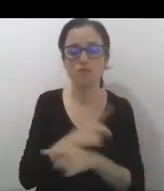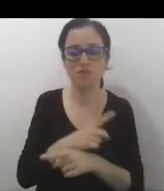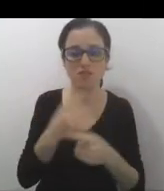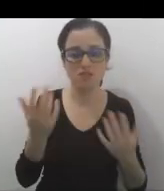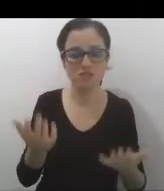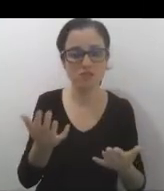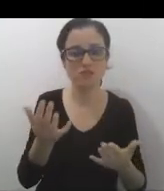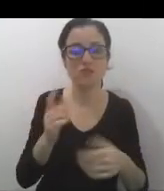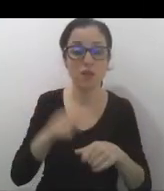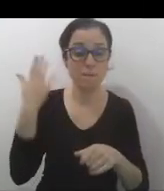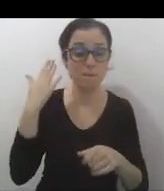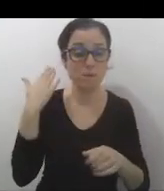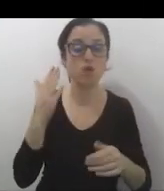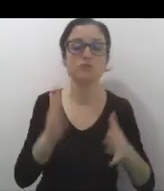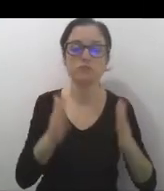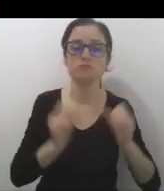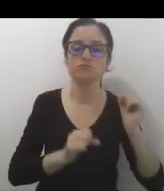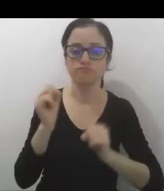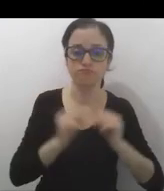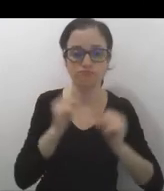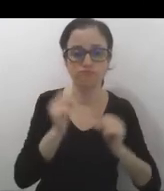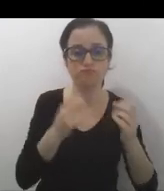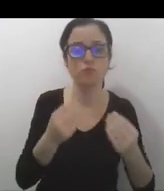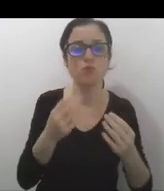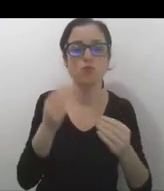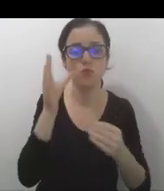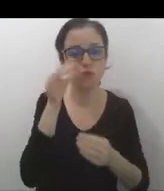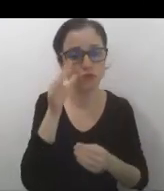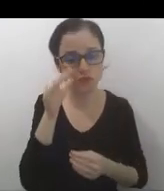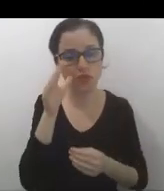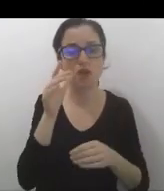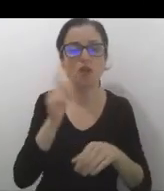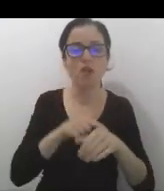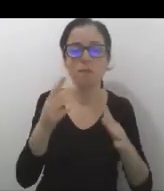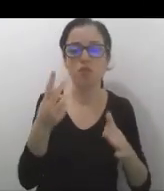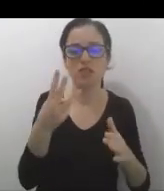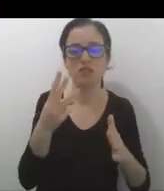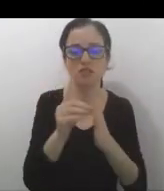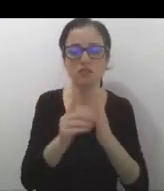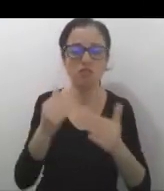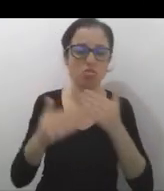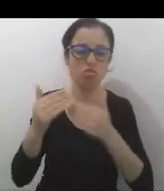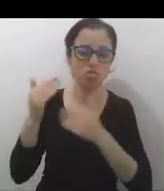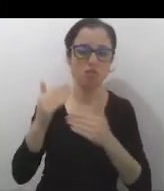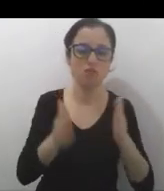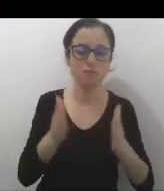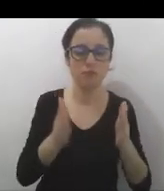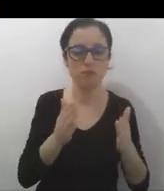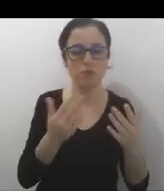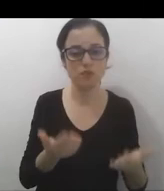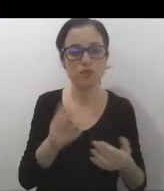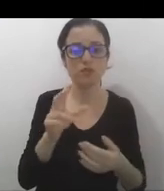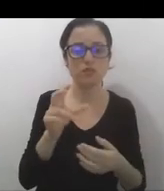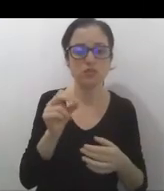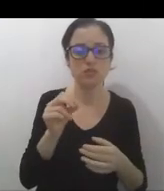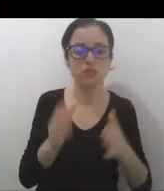durante 3 décadas, né? Década de 50 com o Vargas, e depois com o Vargas já iniciou esse processo, né? Já na década